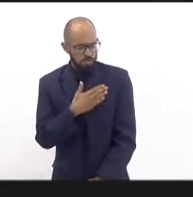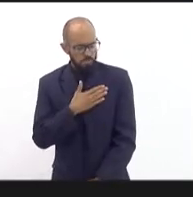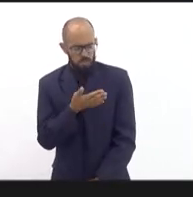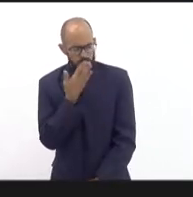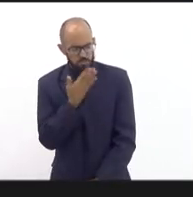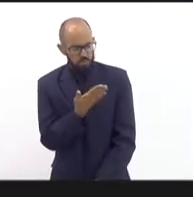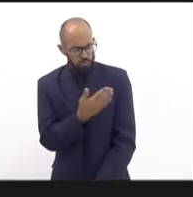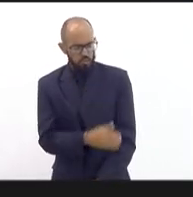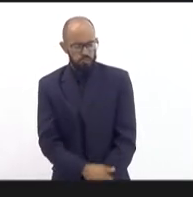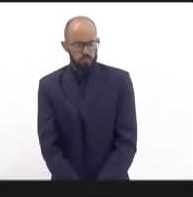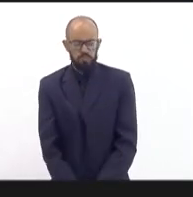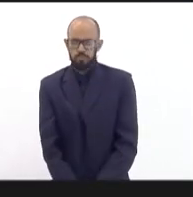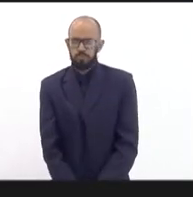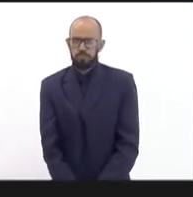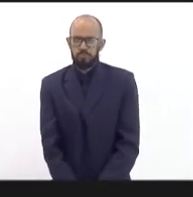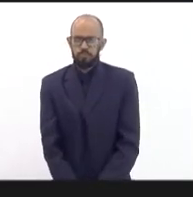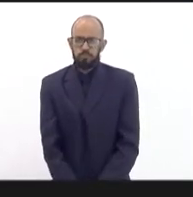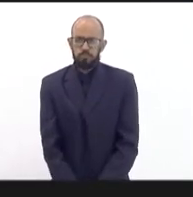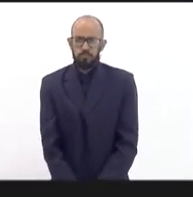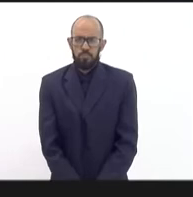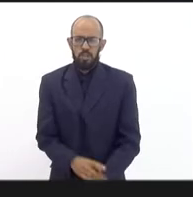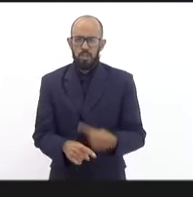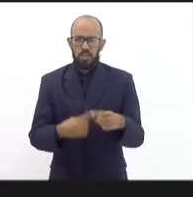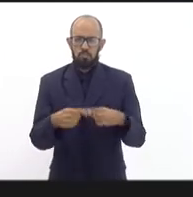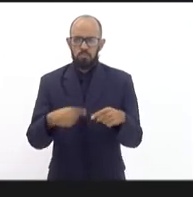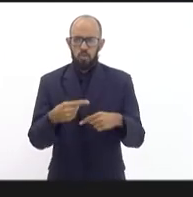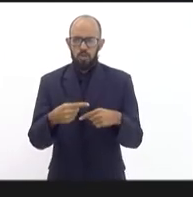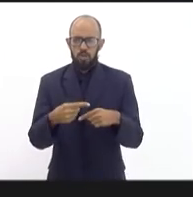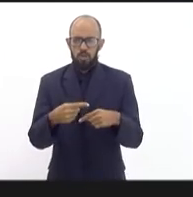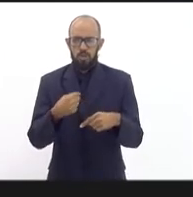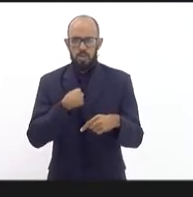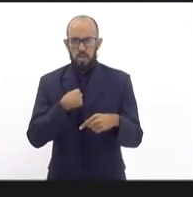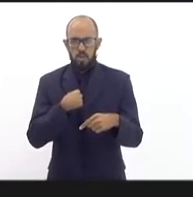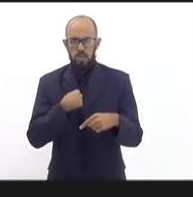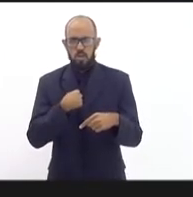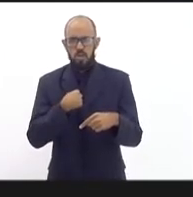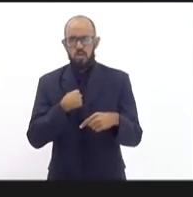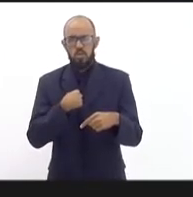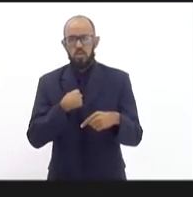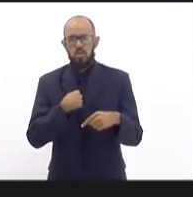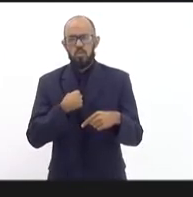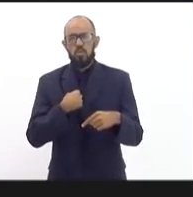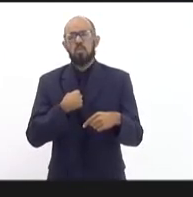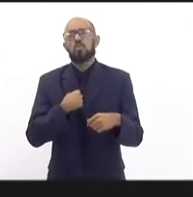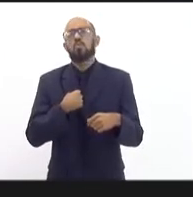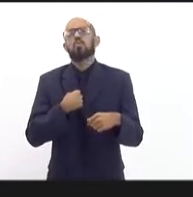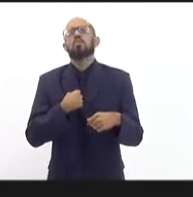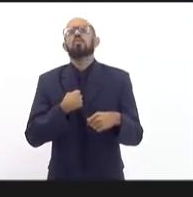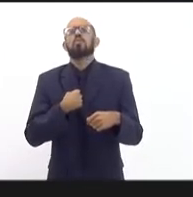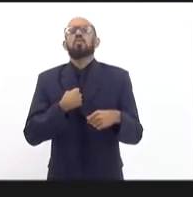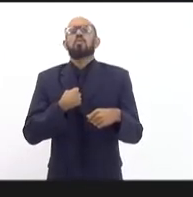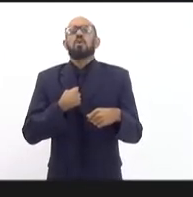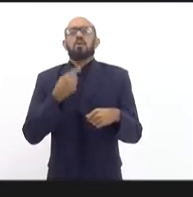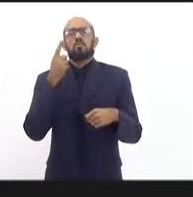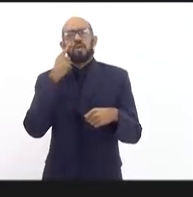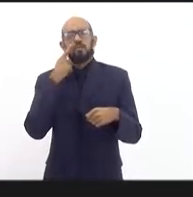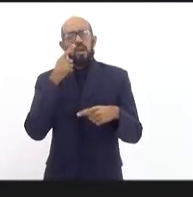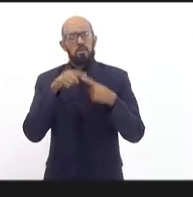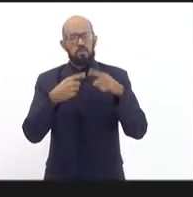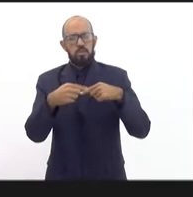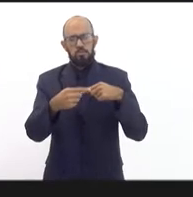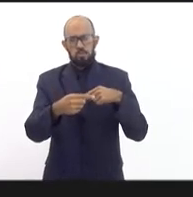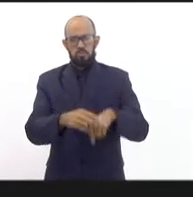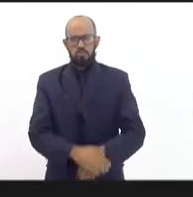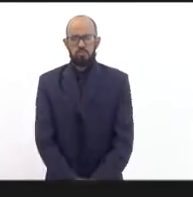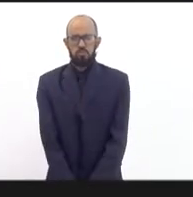queria. Para poder depois a gente, eu particularmente, verificar daqui para frente.